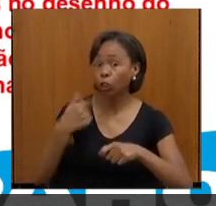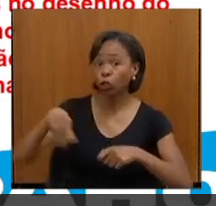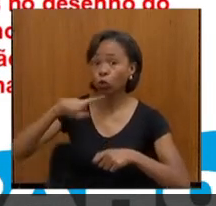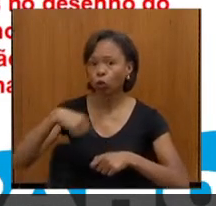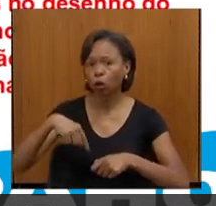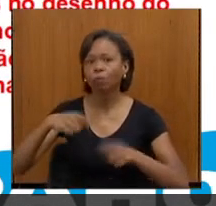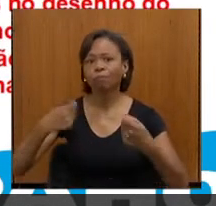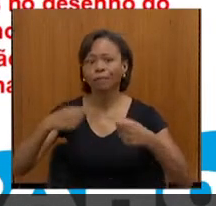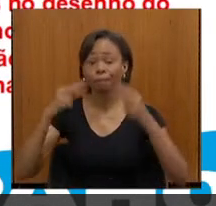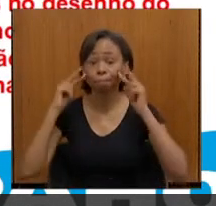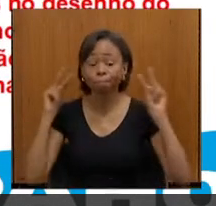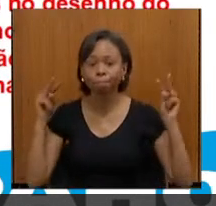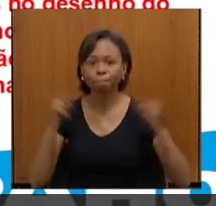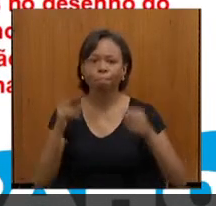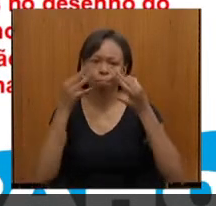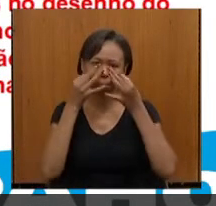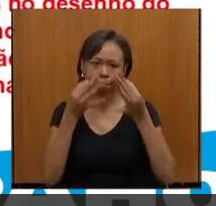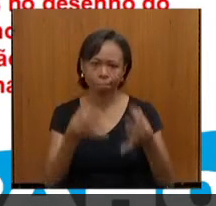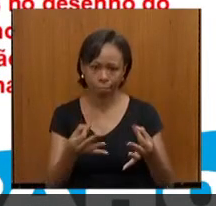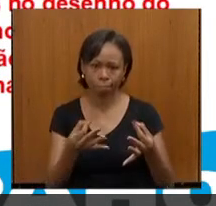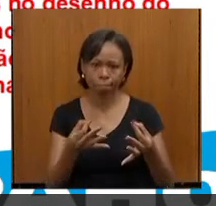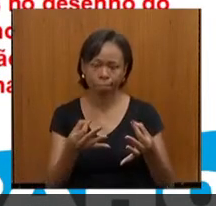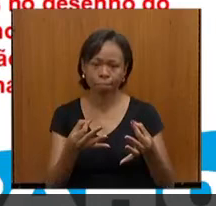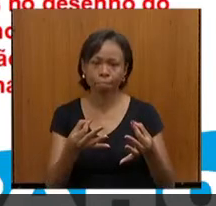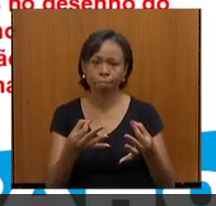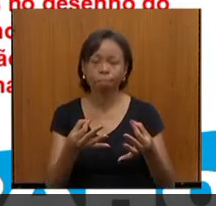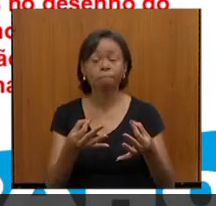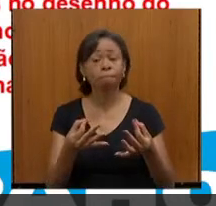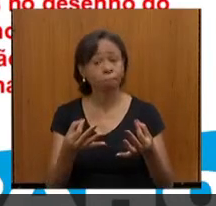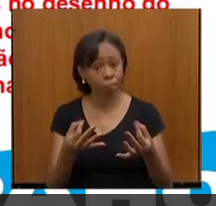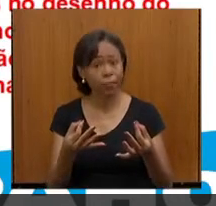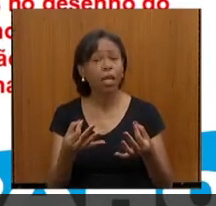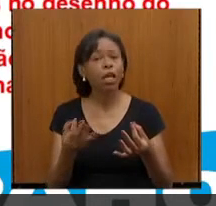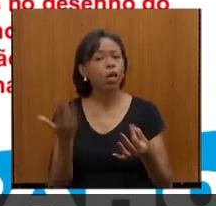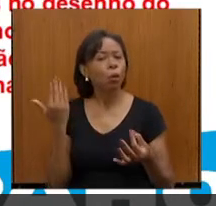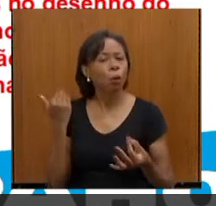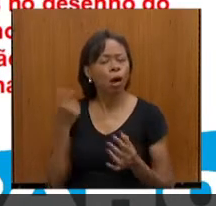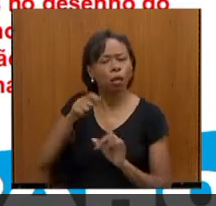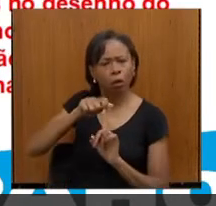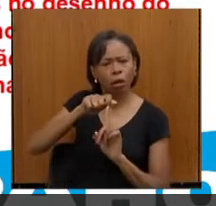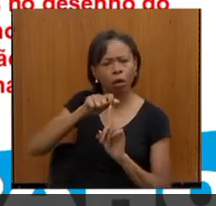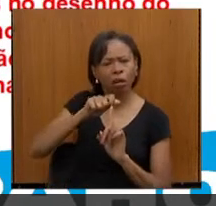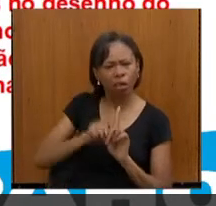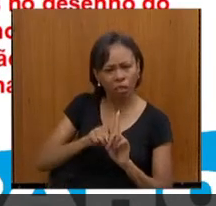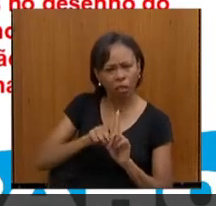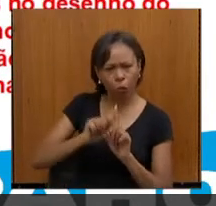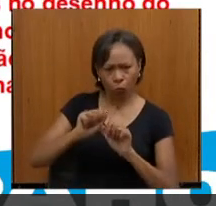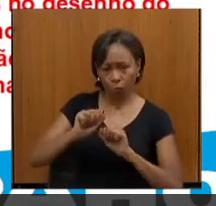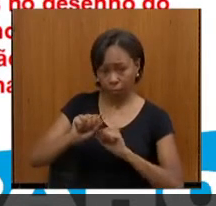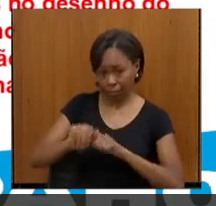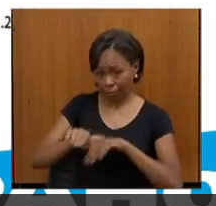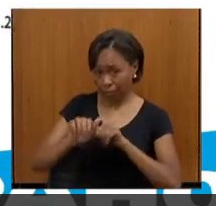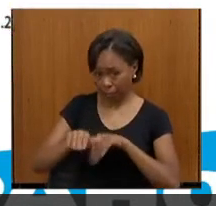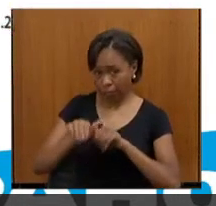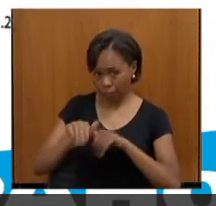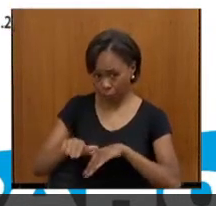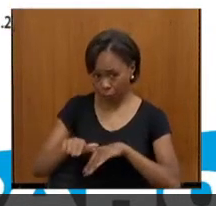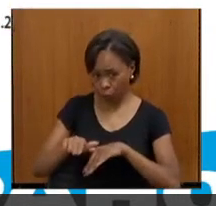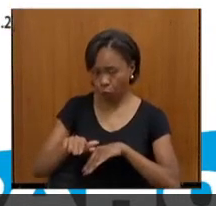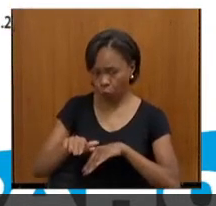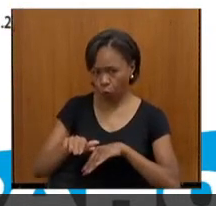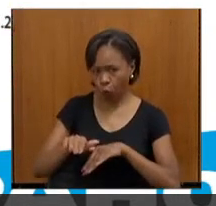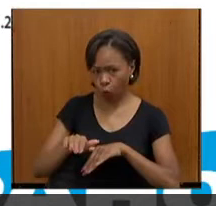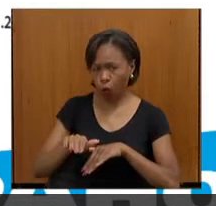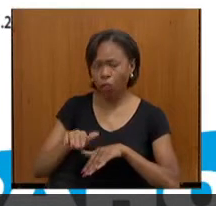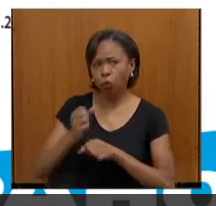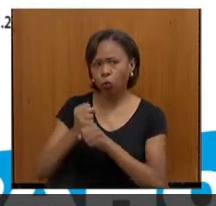seguida, próximo, por favor, já em setembro, próximo slide, por favor, em